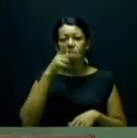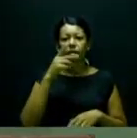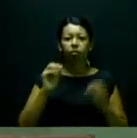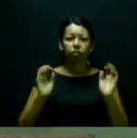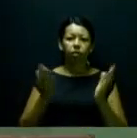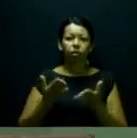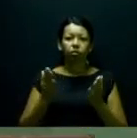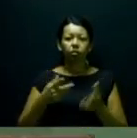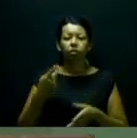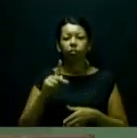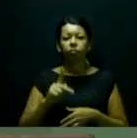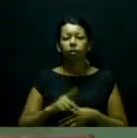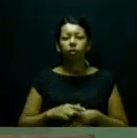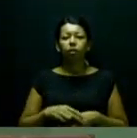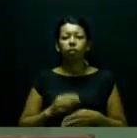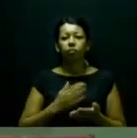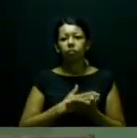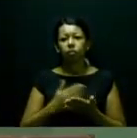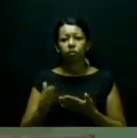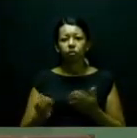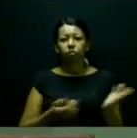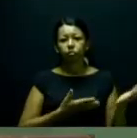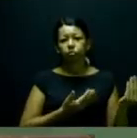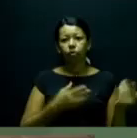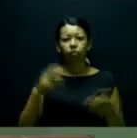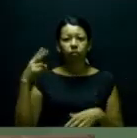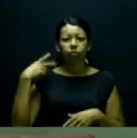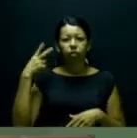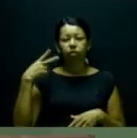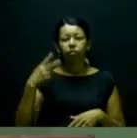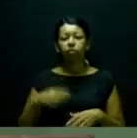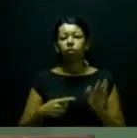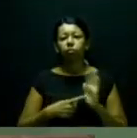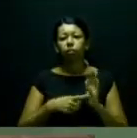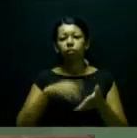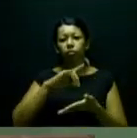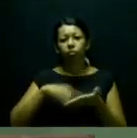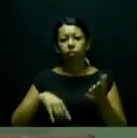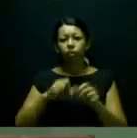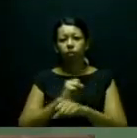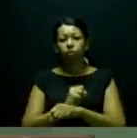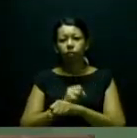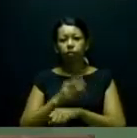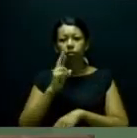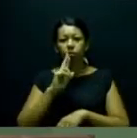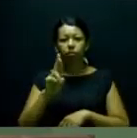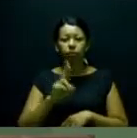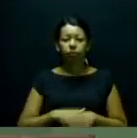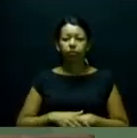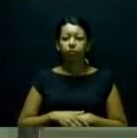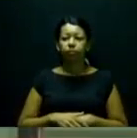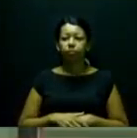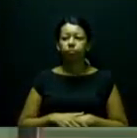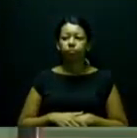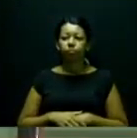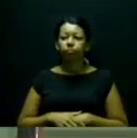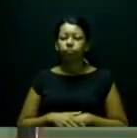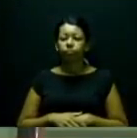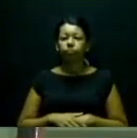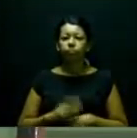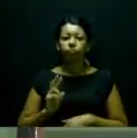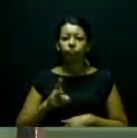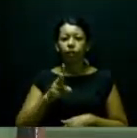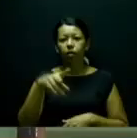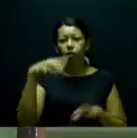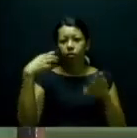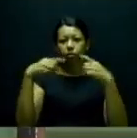agora pela iniciativa do Parlamento Mirim de Cubatão. A gente apresenta esse documento e aguarda a resposta. Por enquanto é só, presidente.